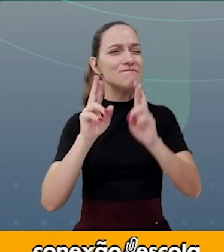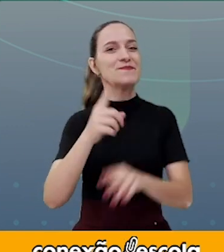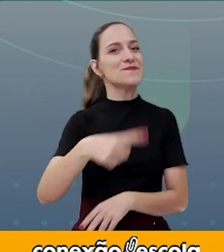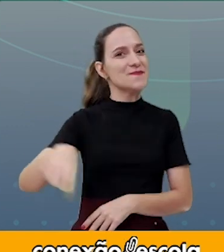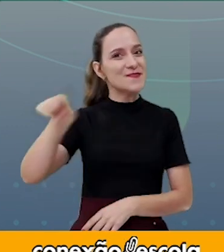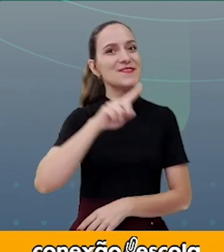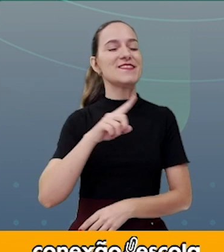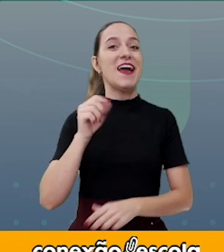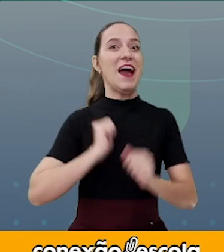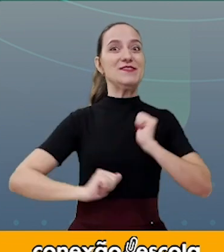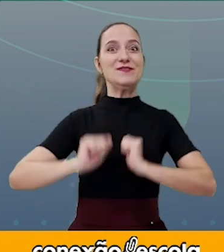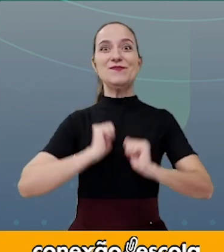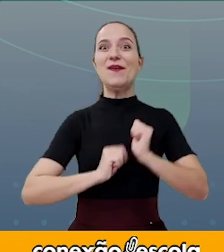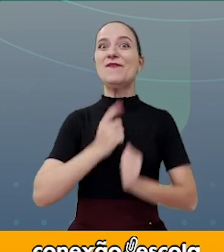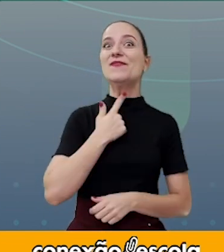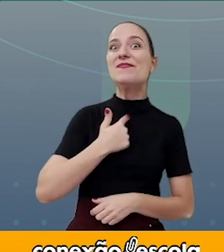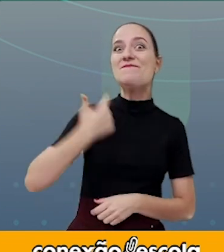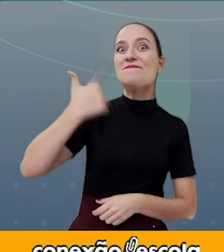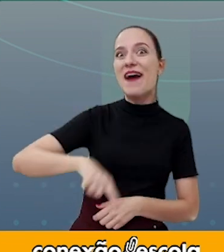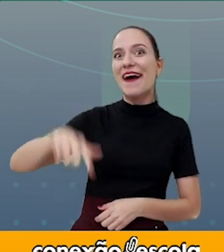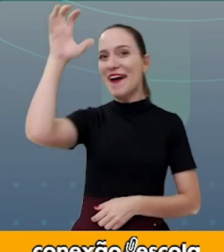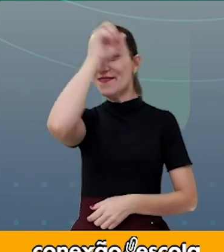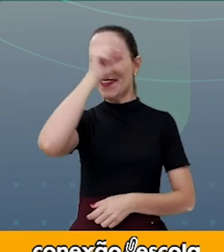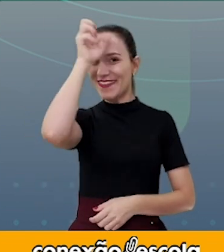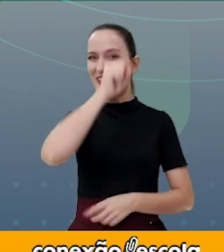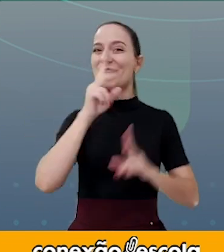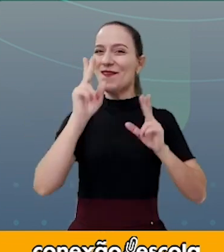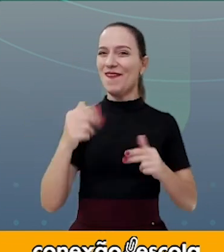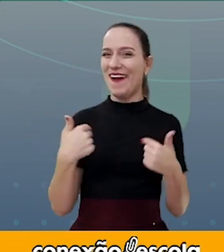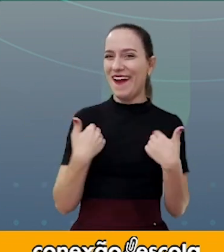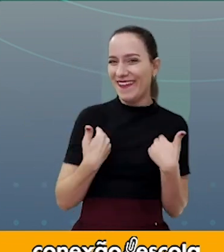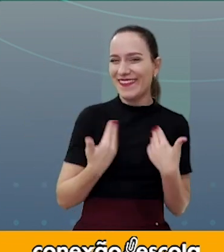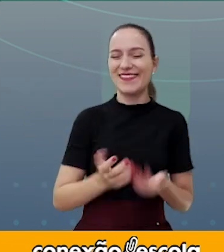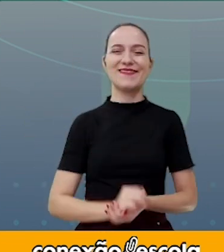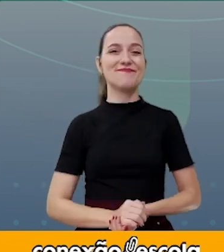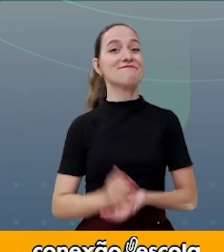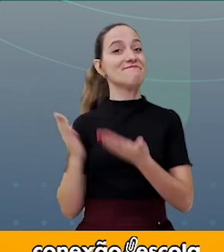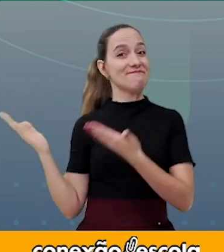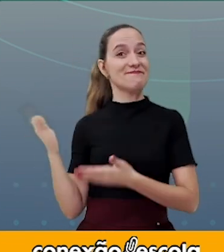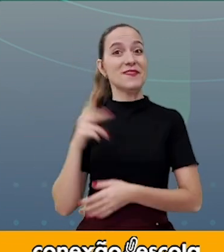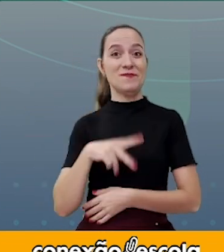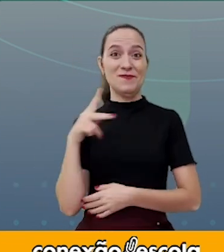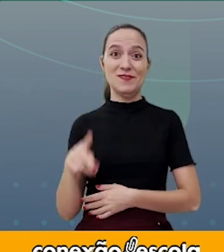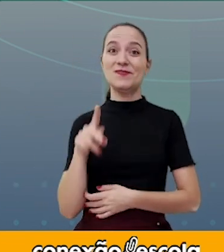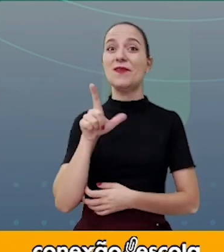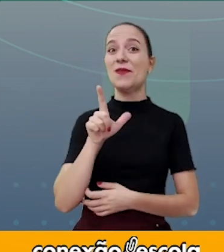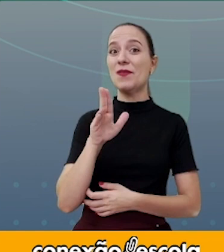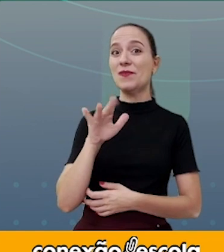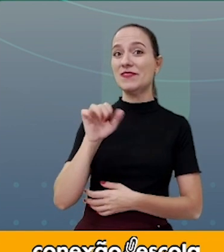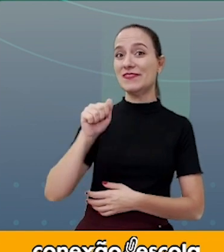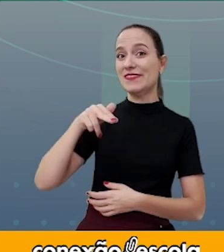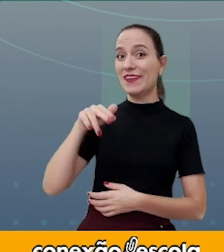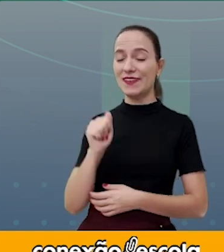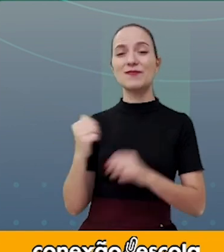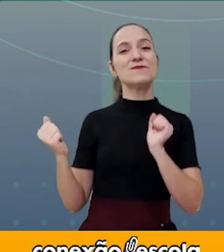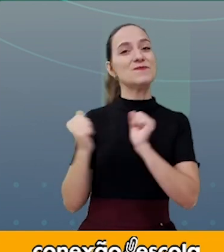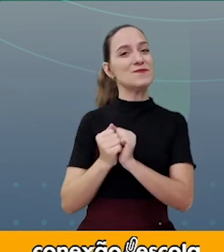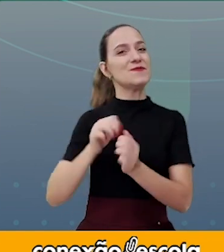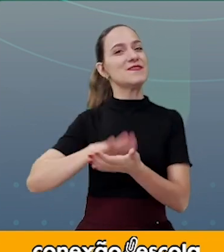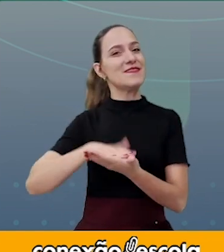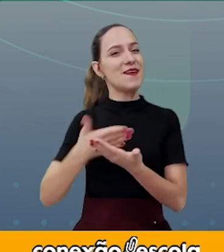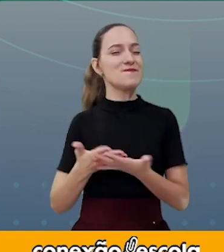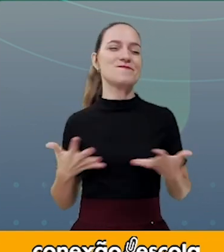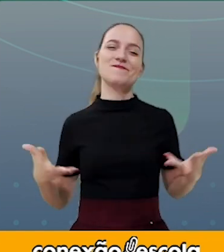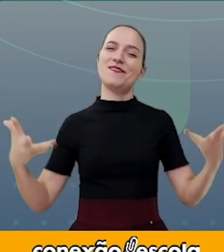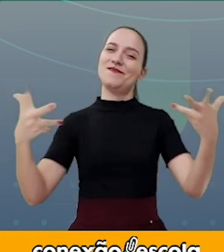esteja tão ansioso como eu. Como vocês já sabem, eu sou a professora Luciana. Ao meu lado, nossa